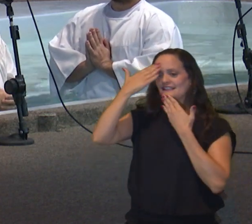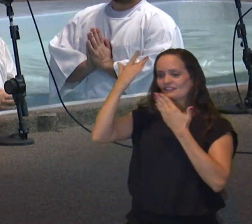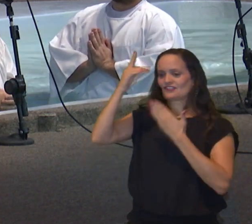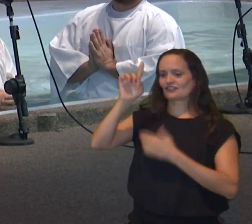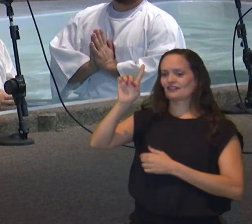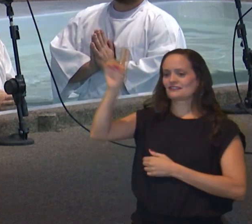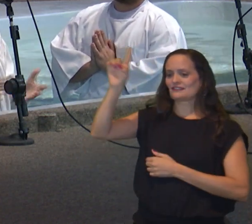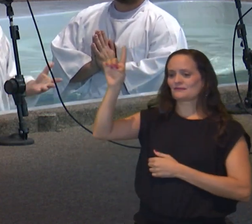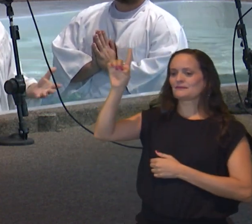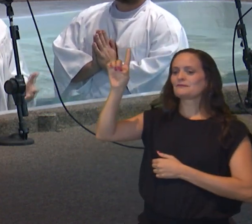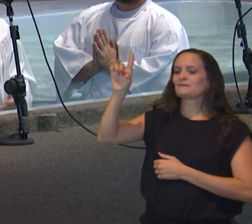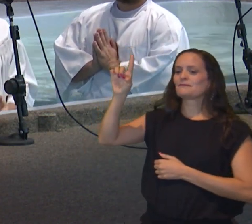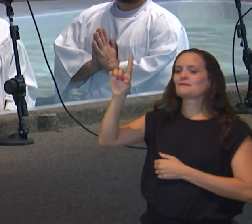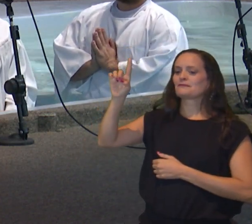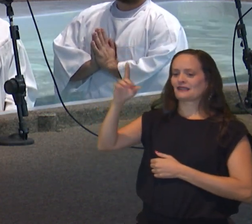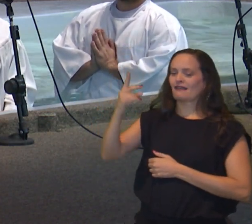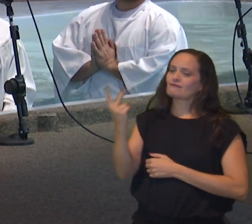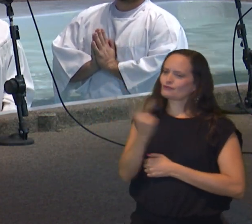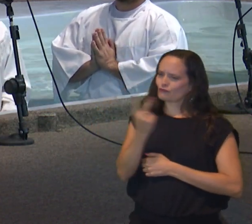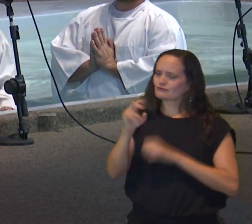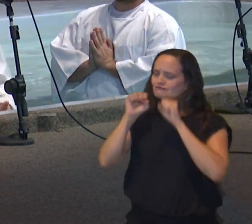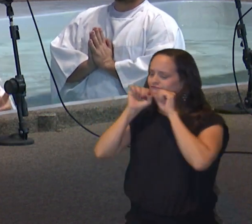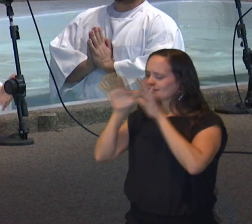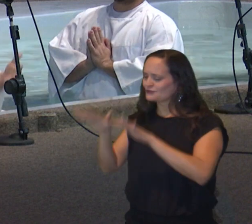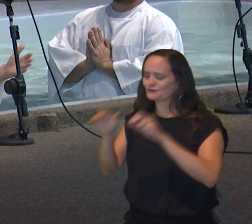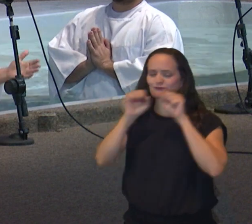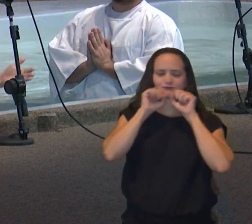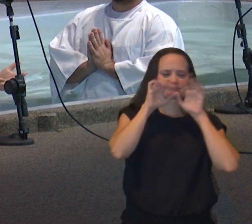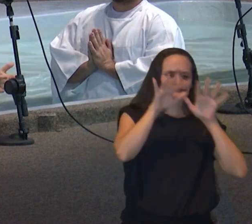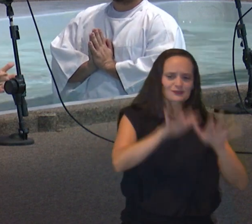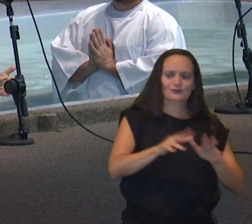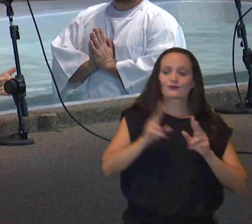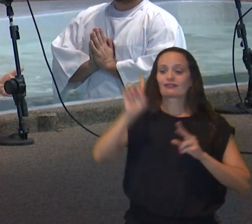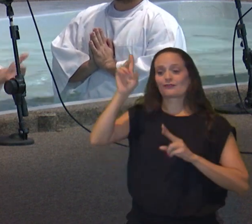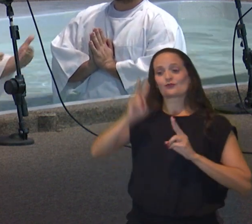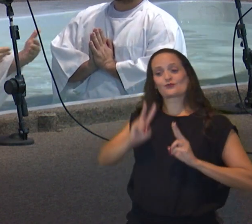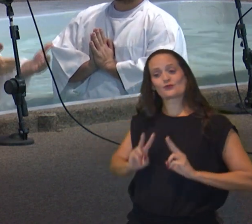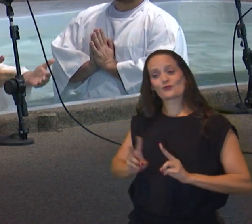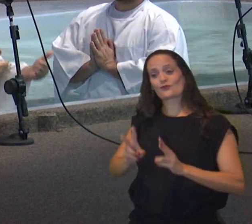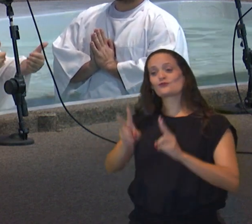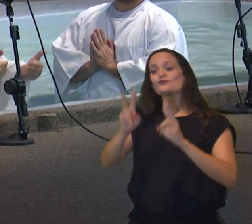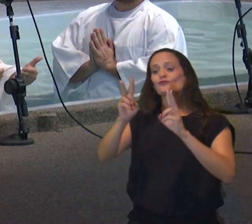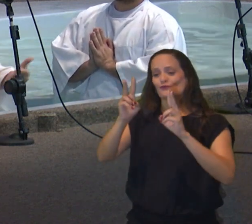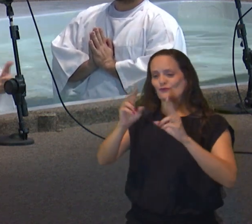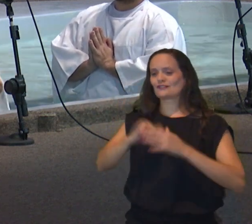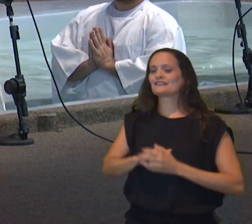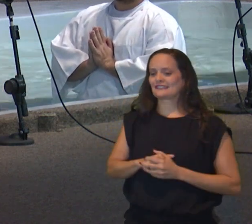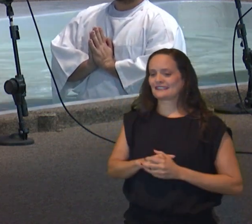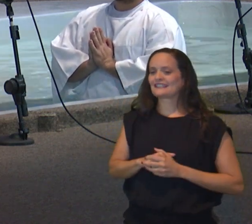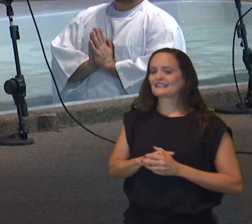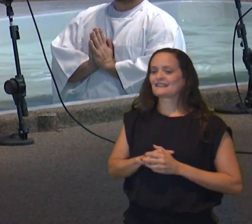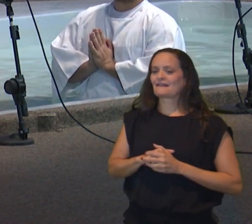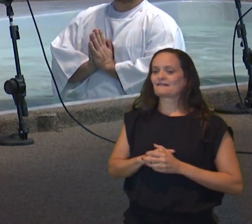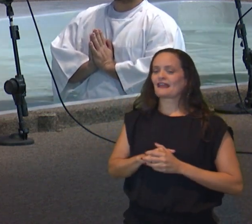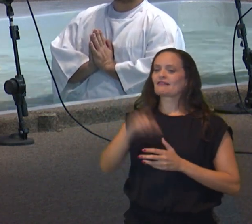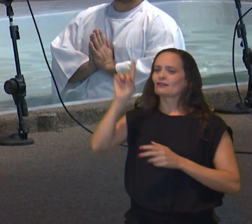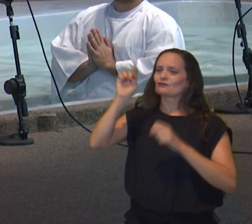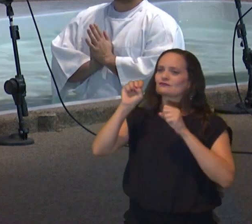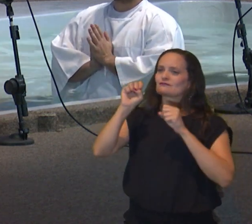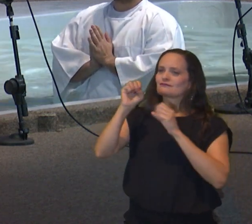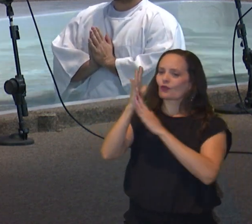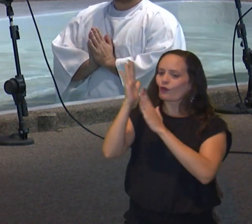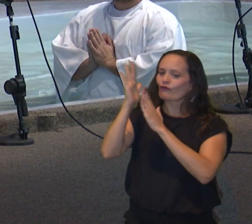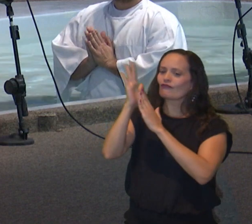pela união desse casal. Que Deus abençoe vocês e que Deus continue, e que o batismo seja de fato um elemento